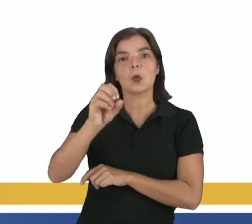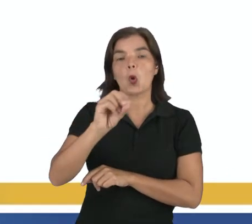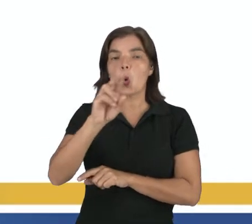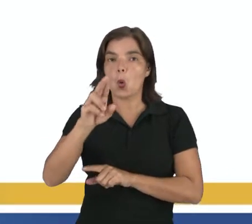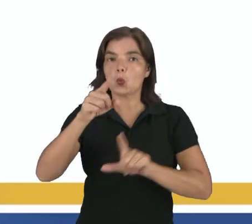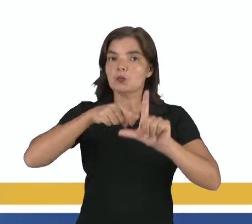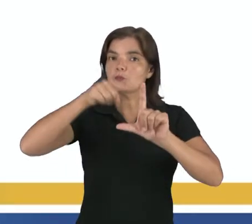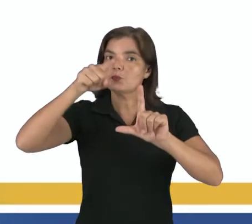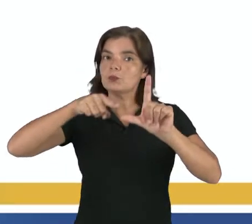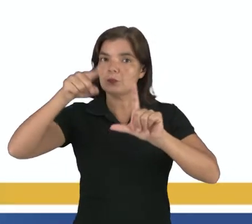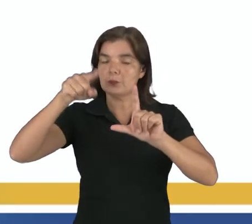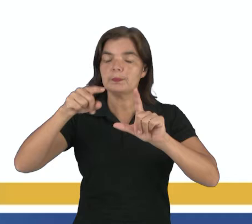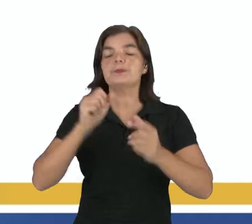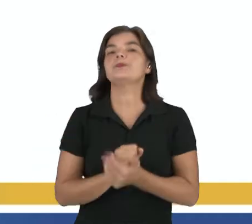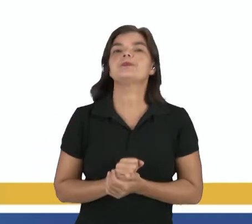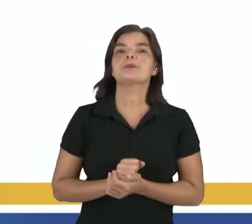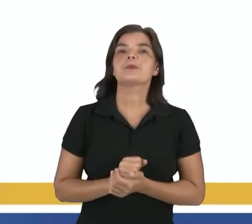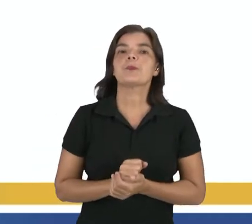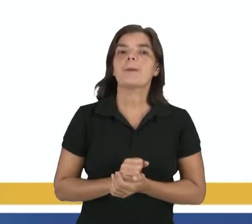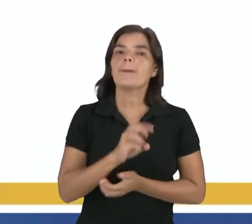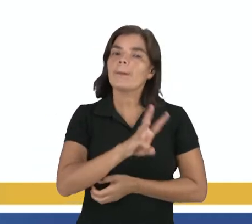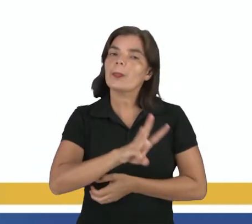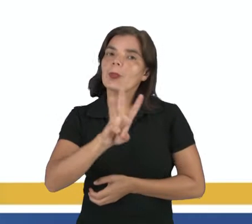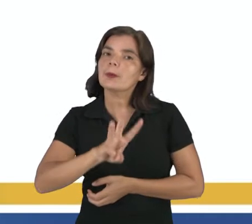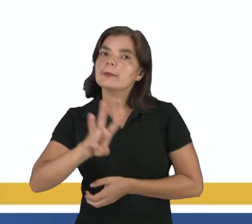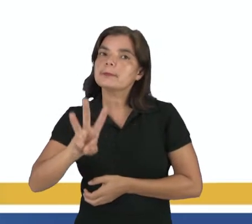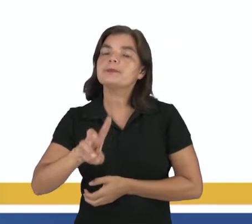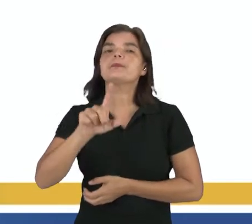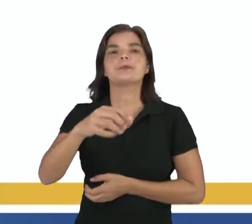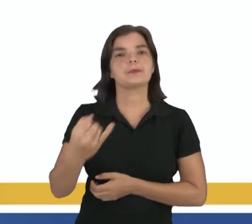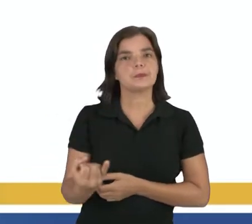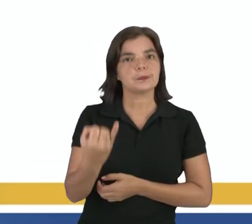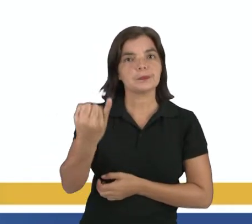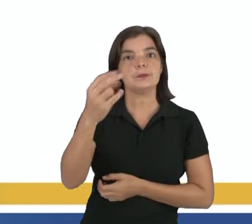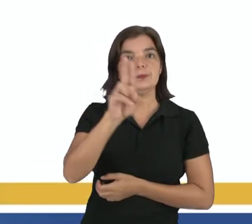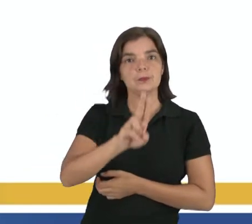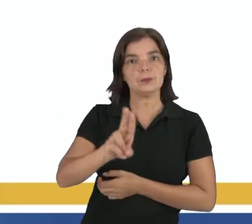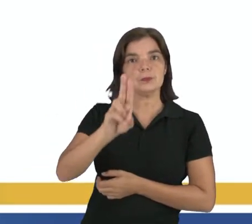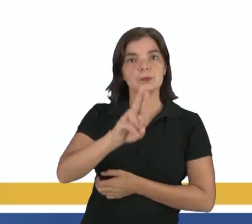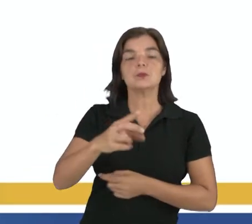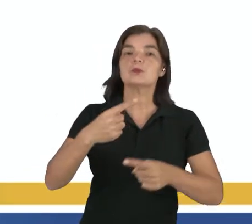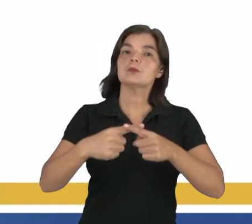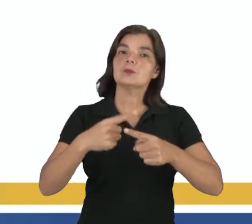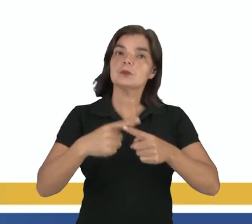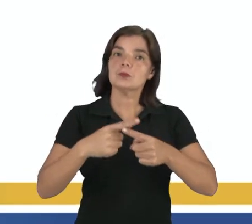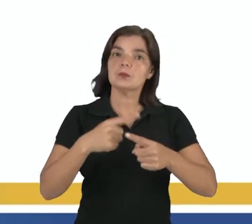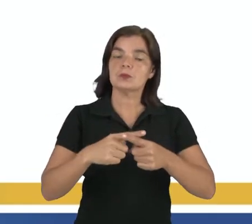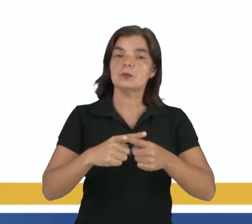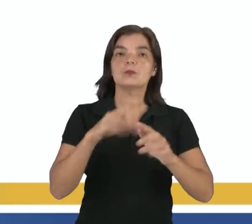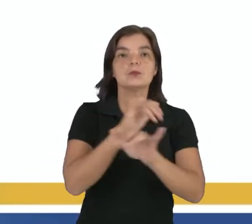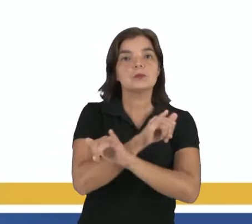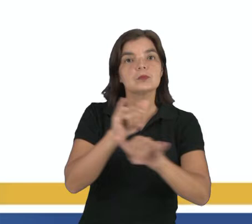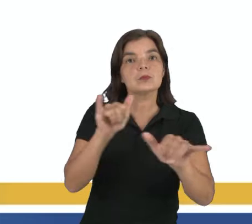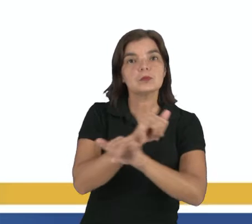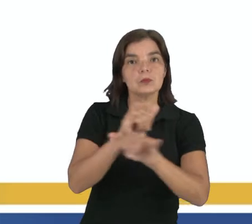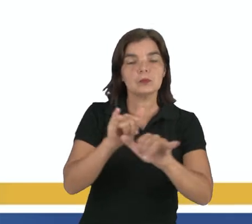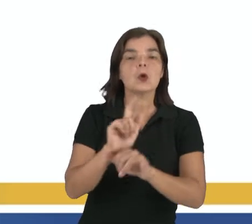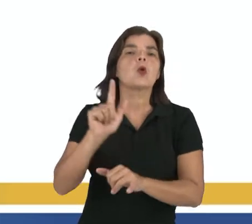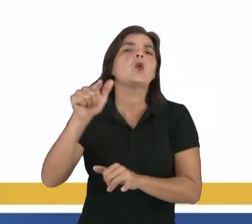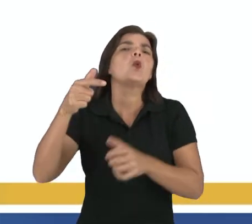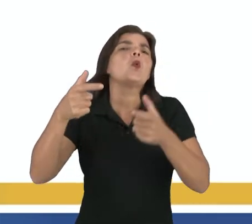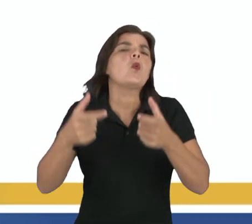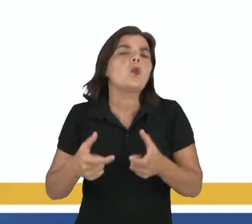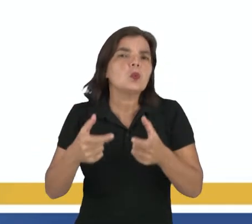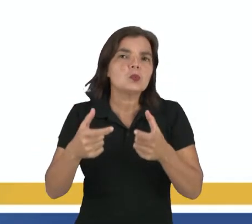gráfico. A fonte é muito importante utilizar porque ela vai informar de